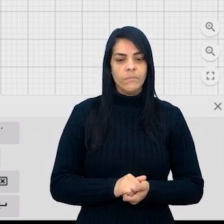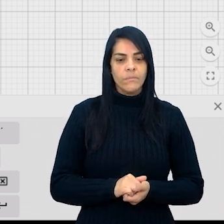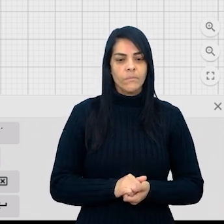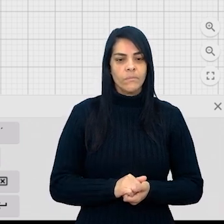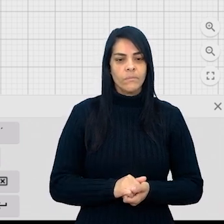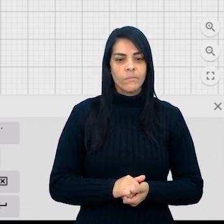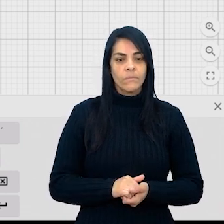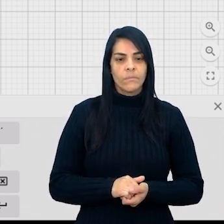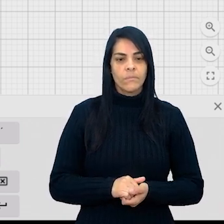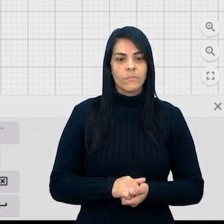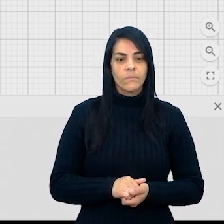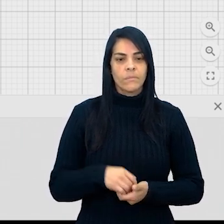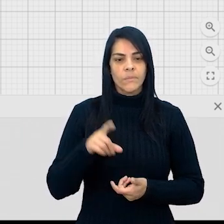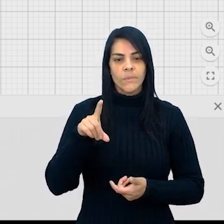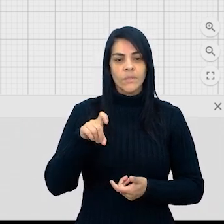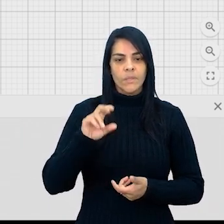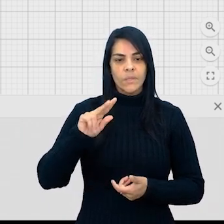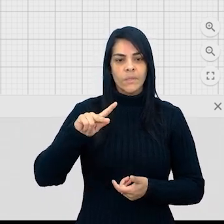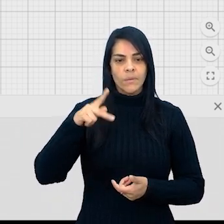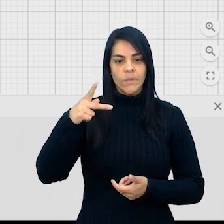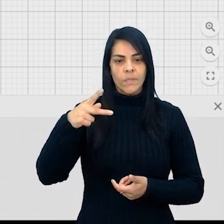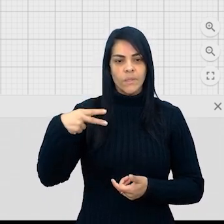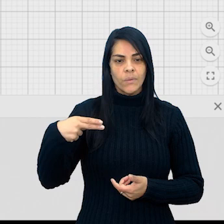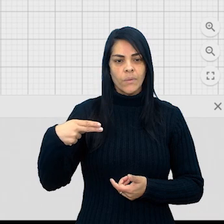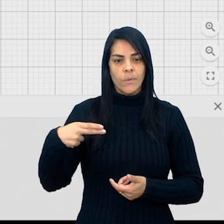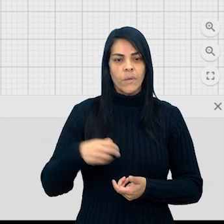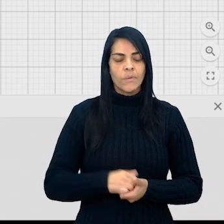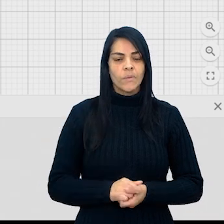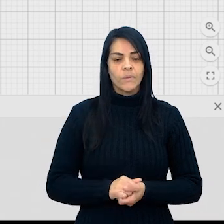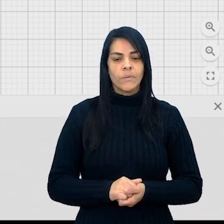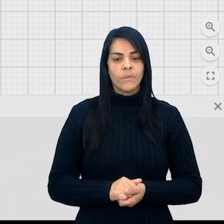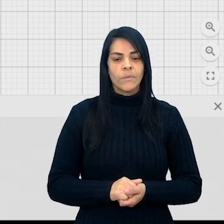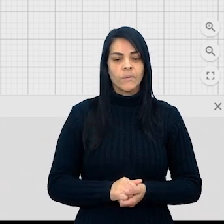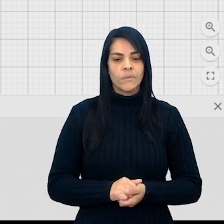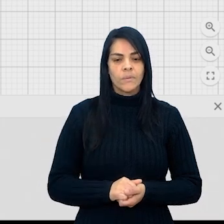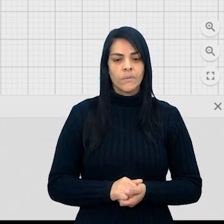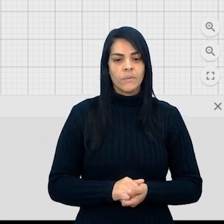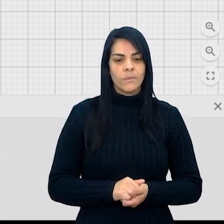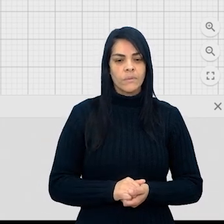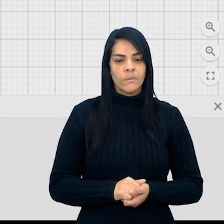x ao quadrado, né?